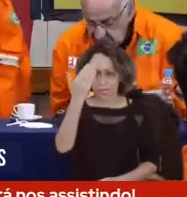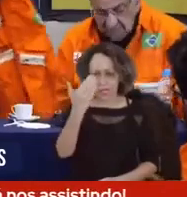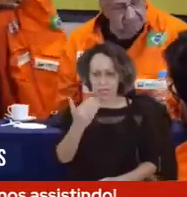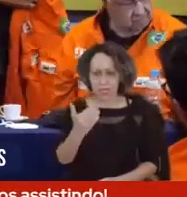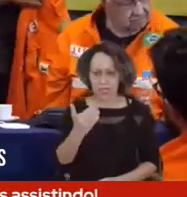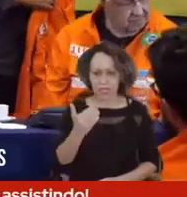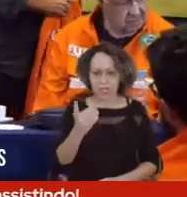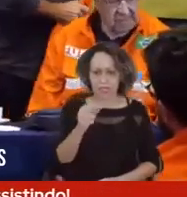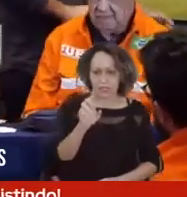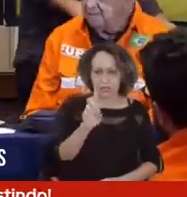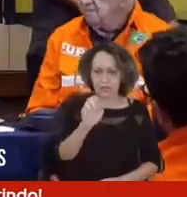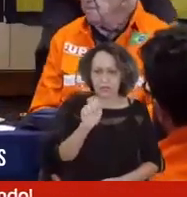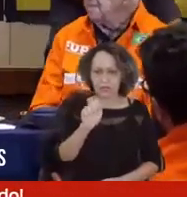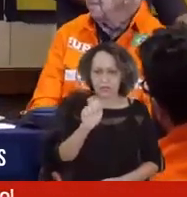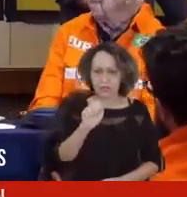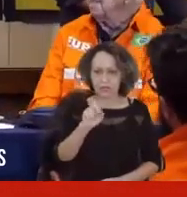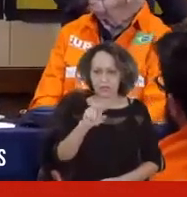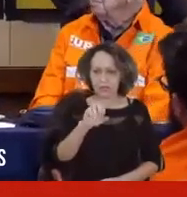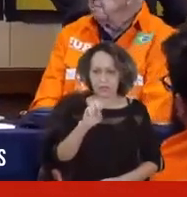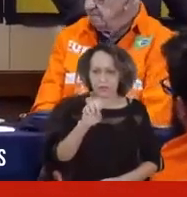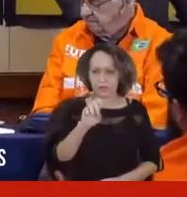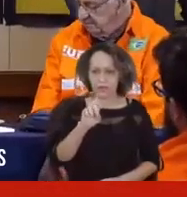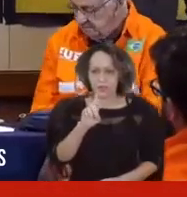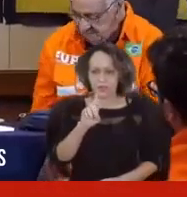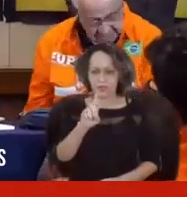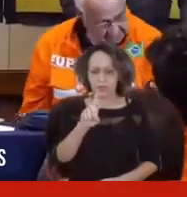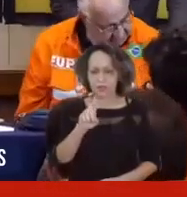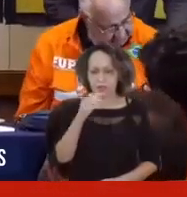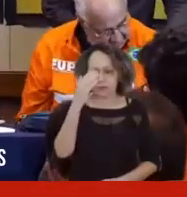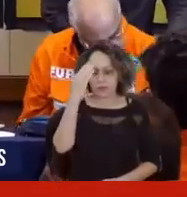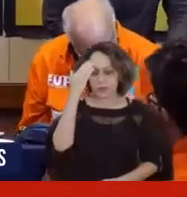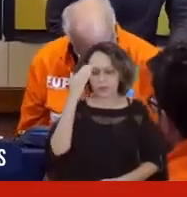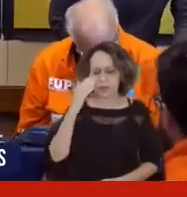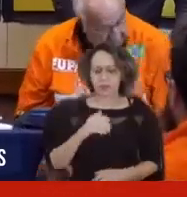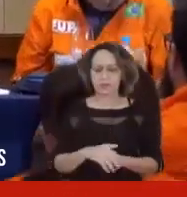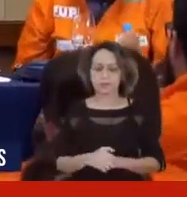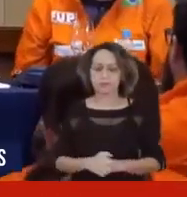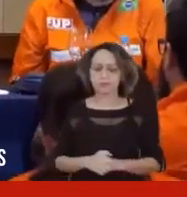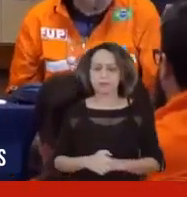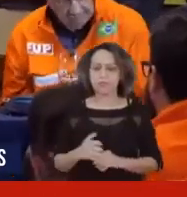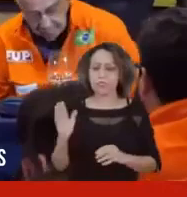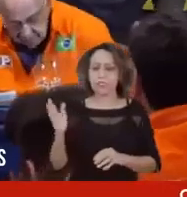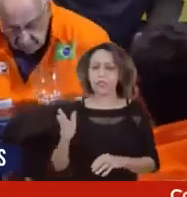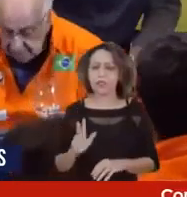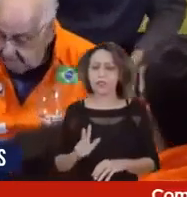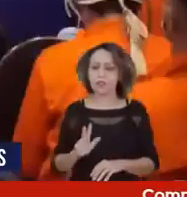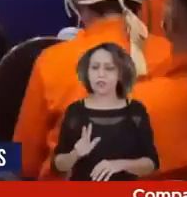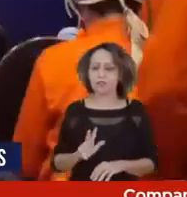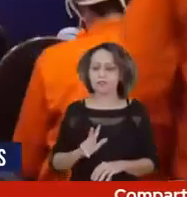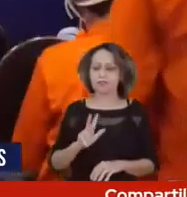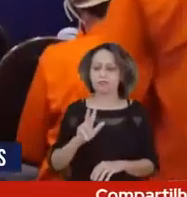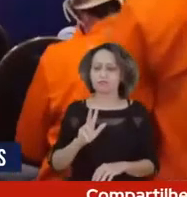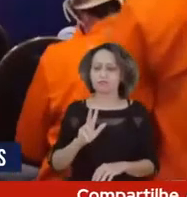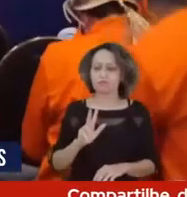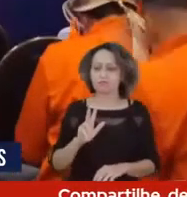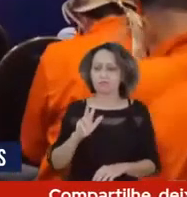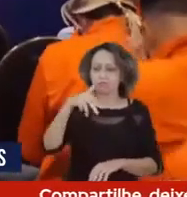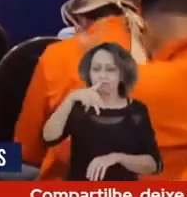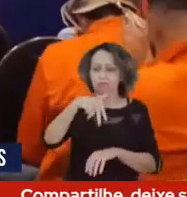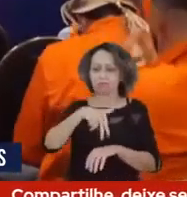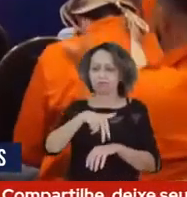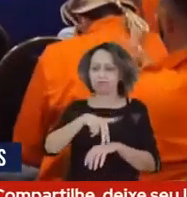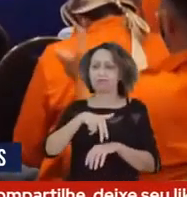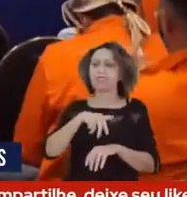E agora eu quero passar a palavra para o nosso próximo presidente, Luiz Inácio Lula da Silva.